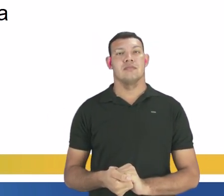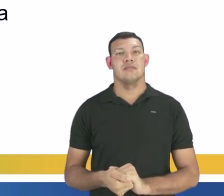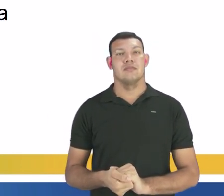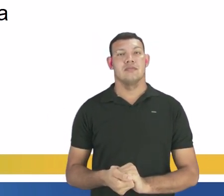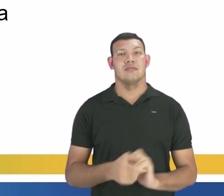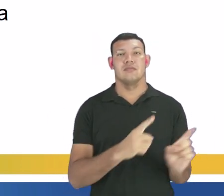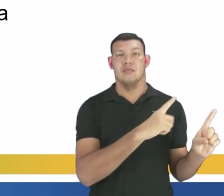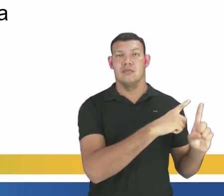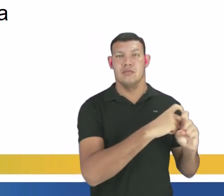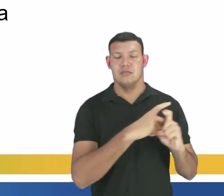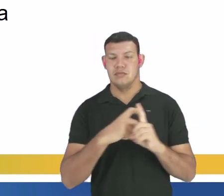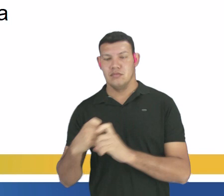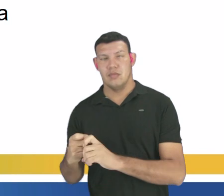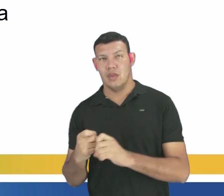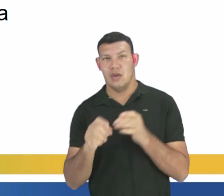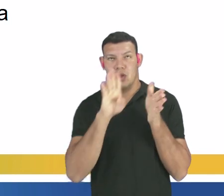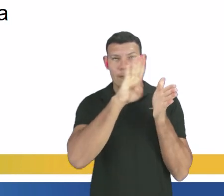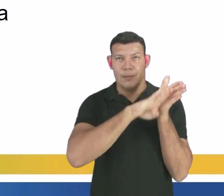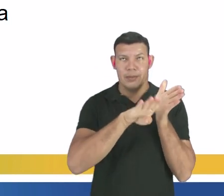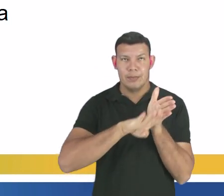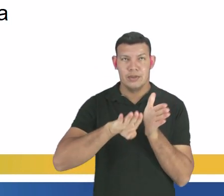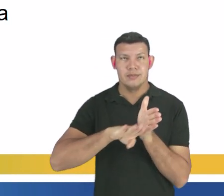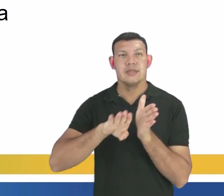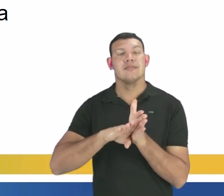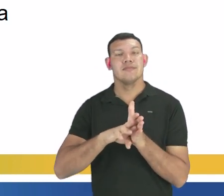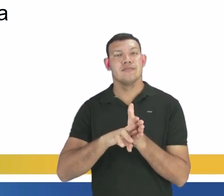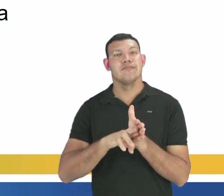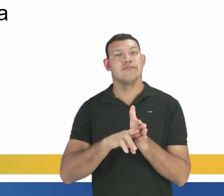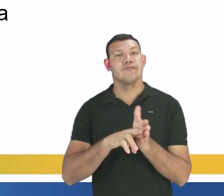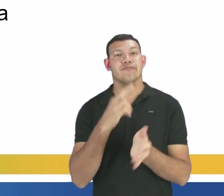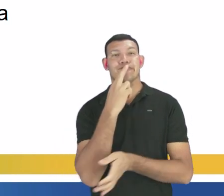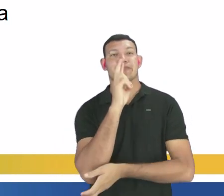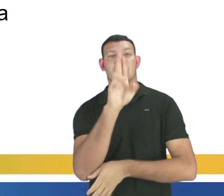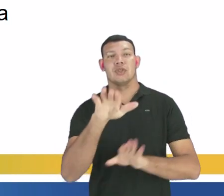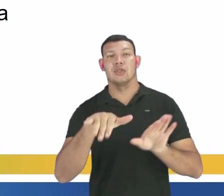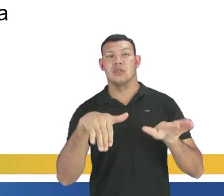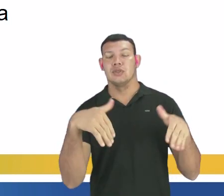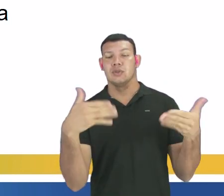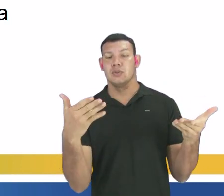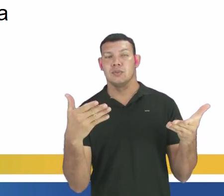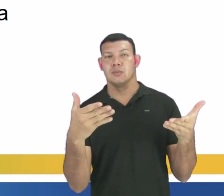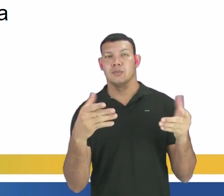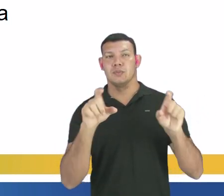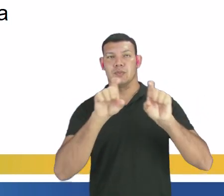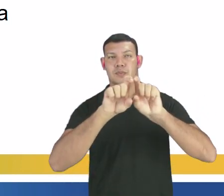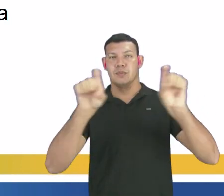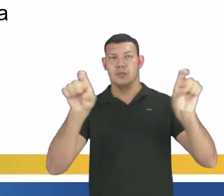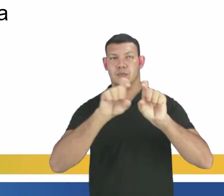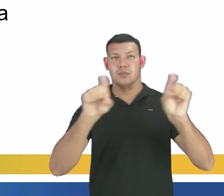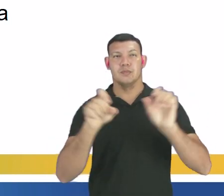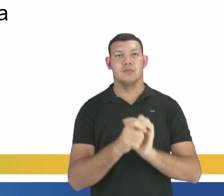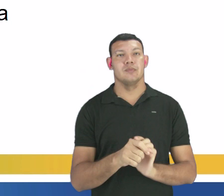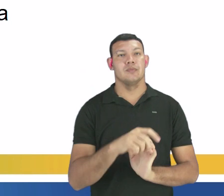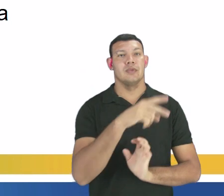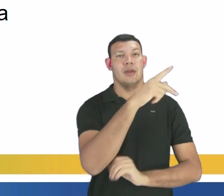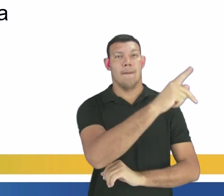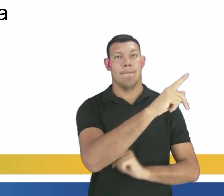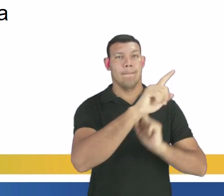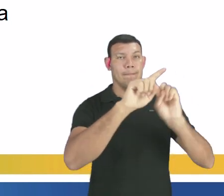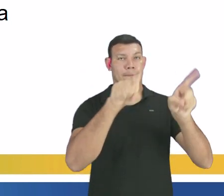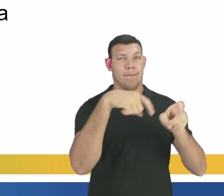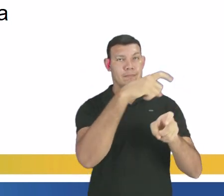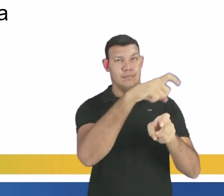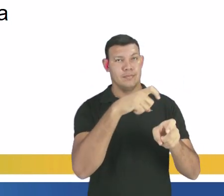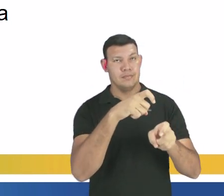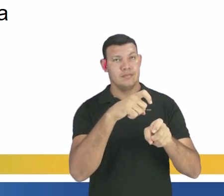se um polinômio fatorado resulta a seguinte expressão, então nós temos uma p de x igual